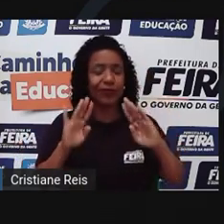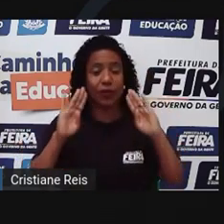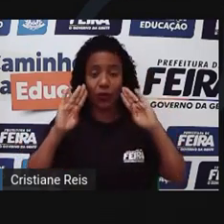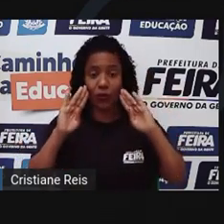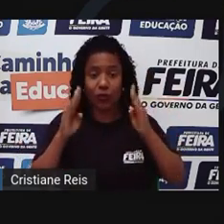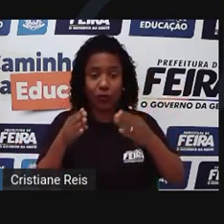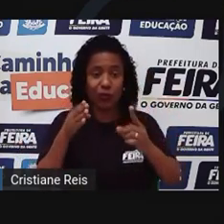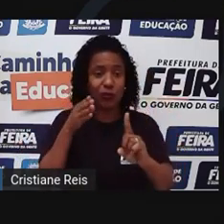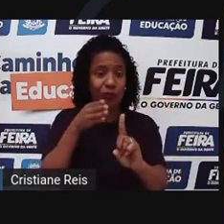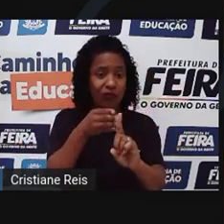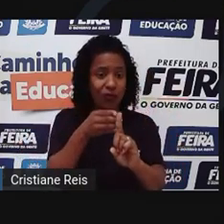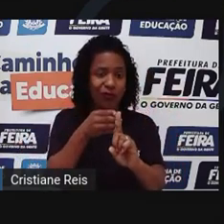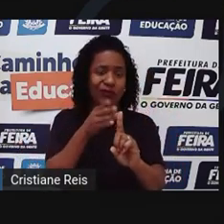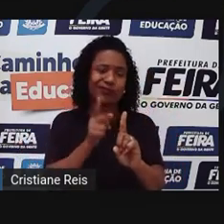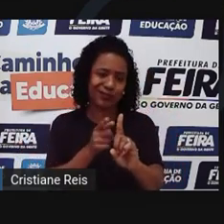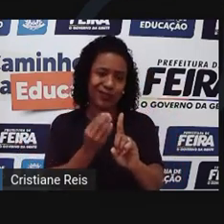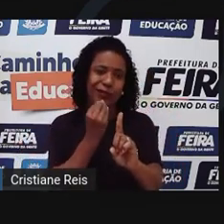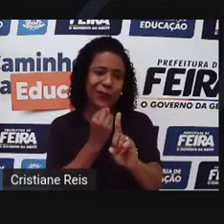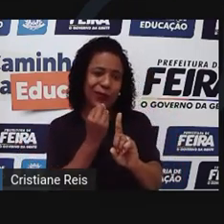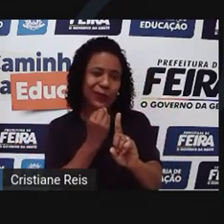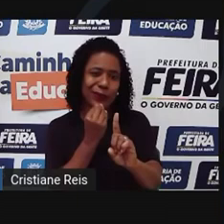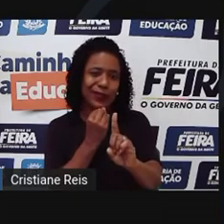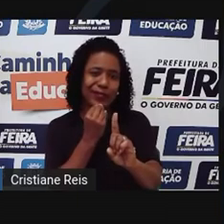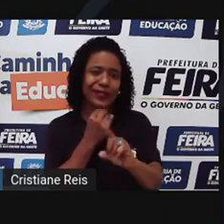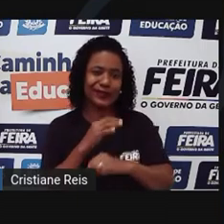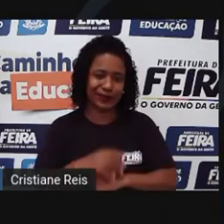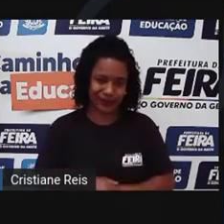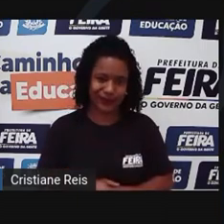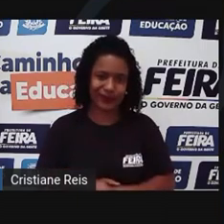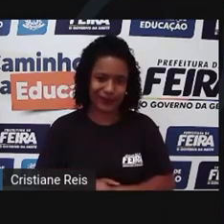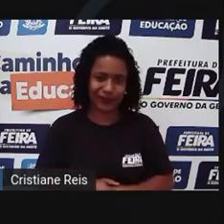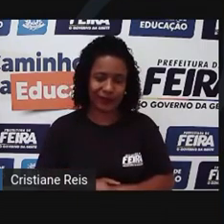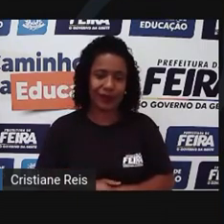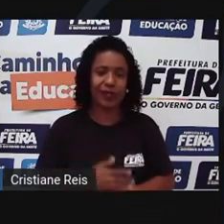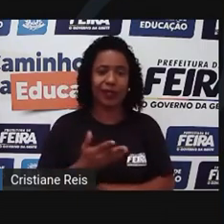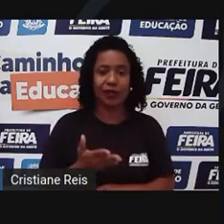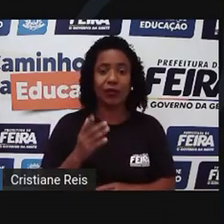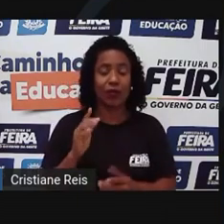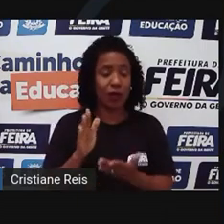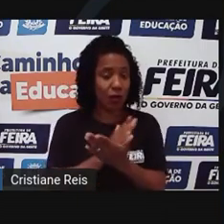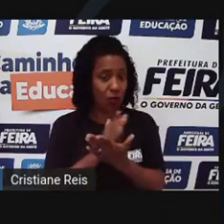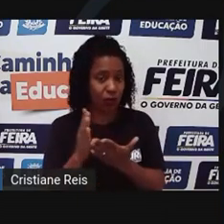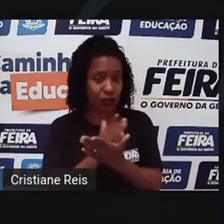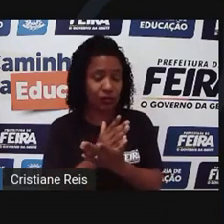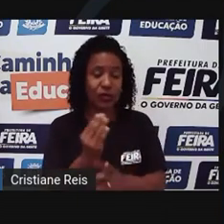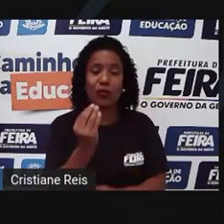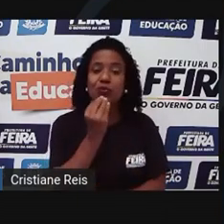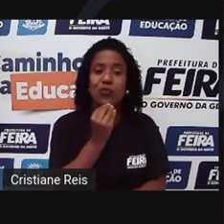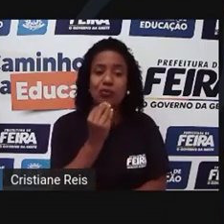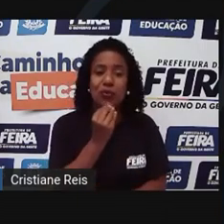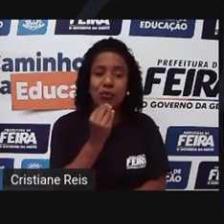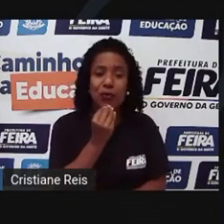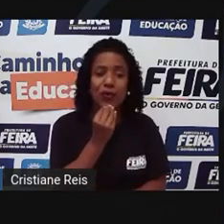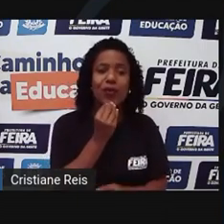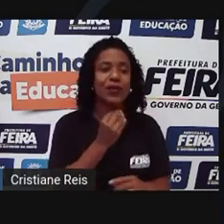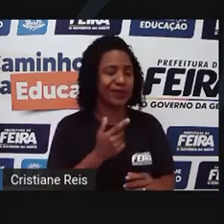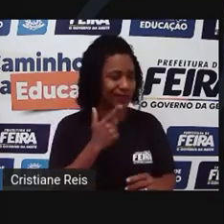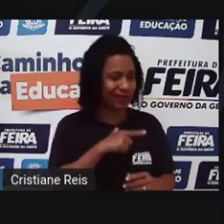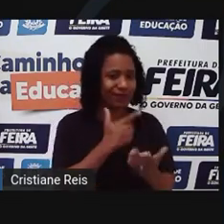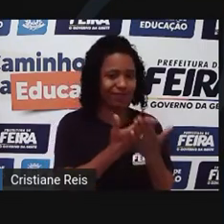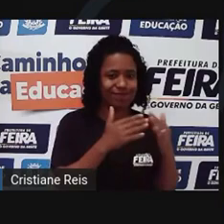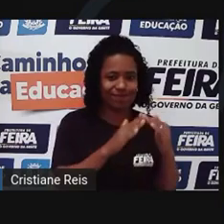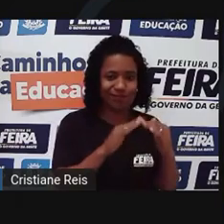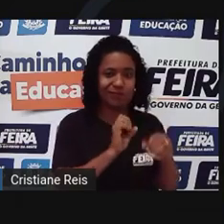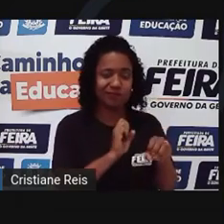às oportunidades educacionais. Então, ela afeta na medida em que ela não dá a todos os indivíduos as